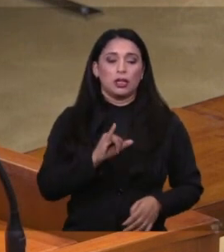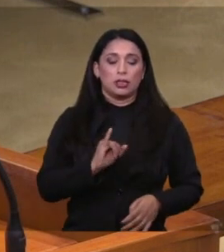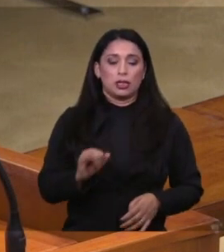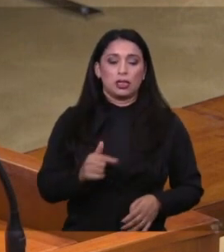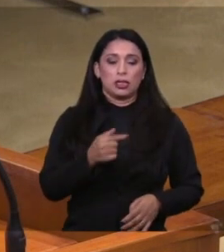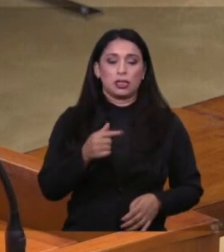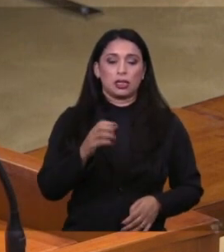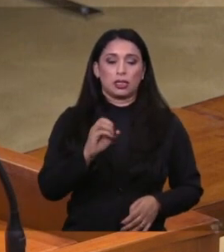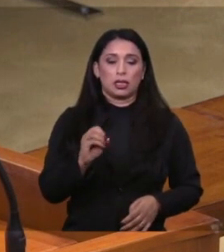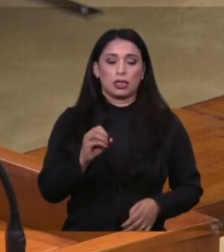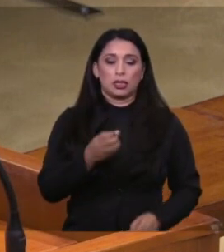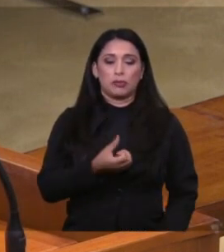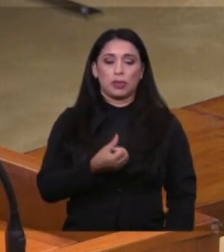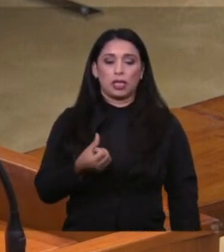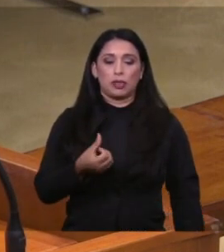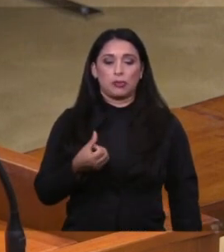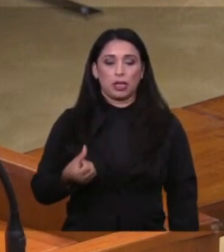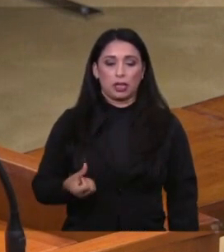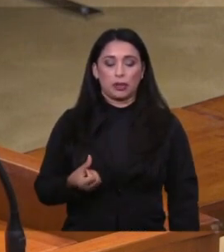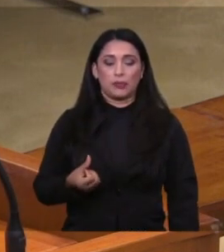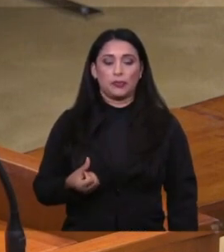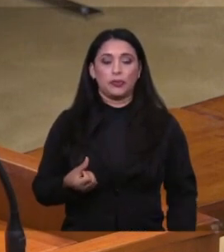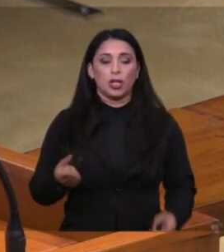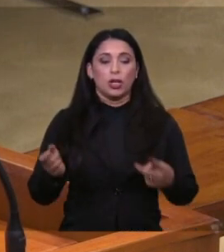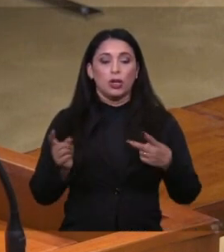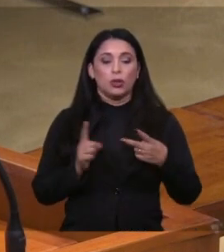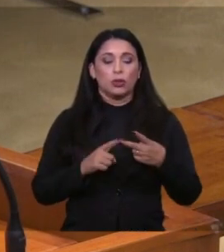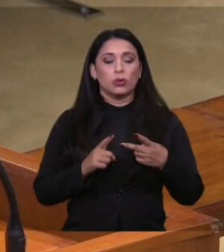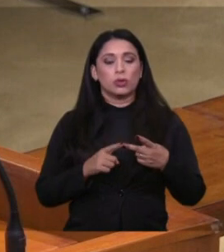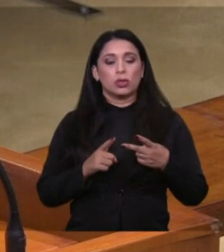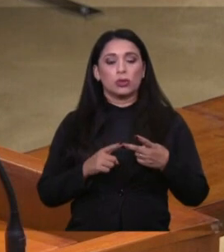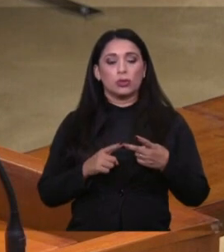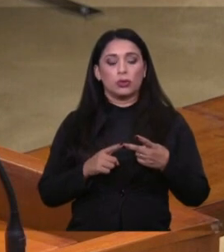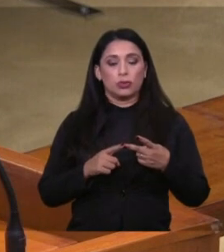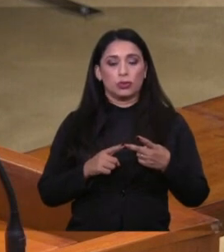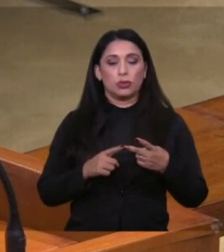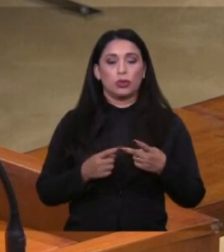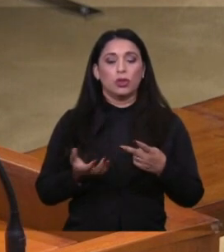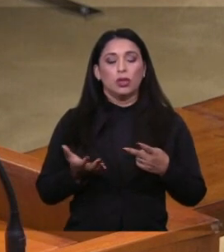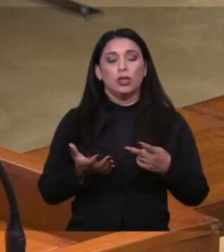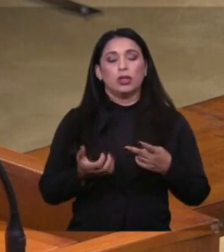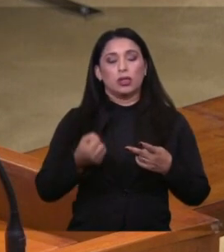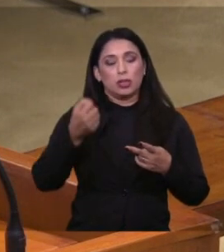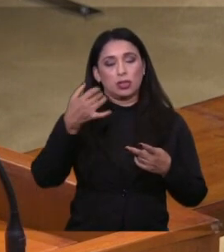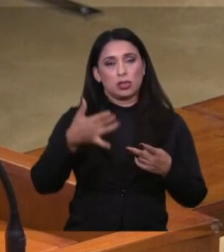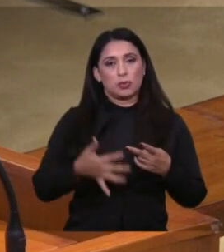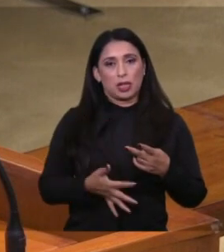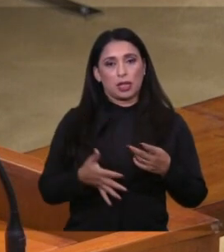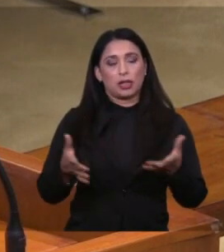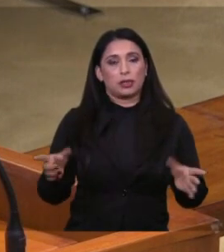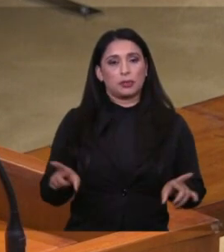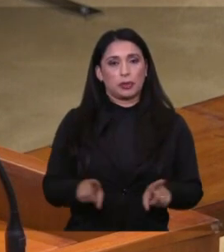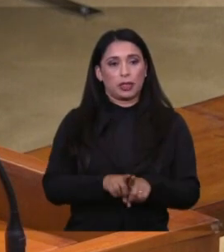7066. O segundo ponto, excelências, que nós gostaríamos de deixar sentado aqui é o